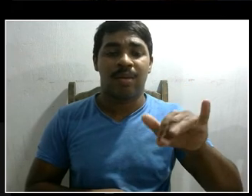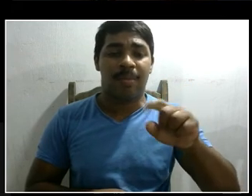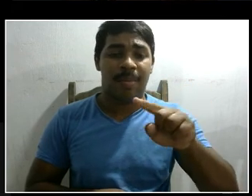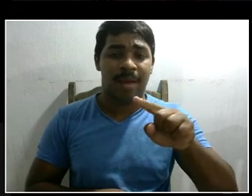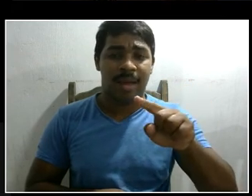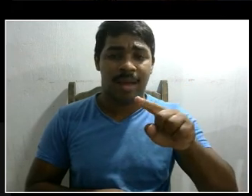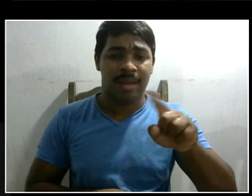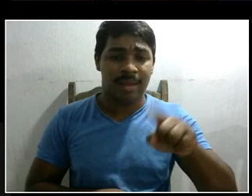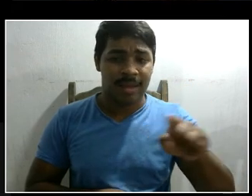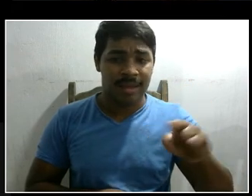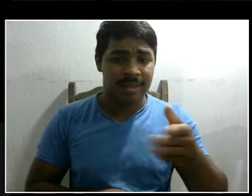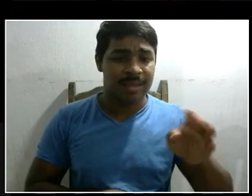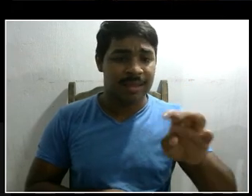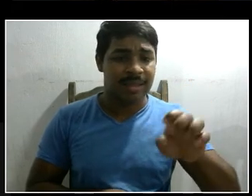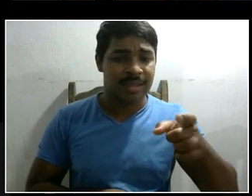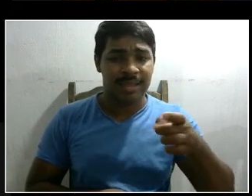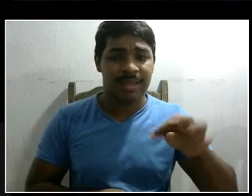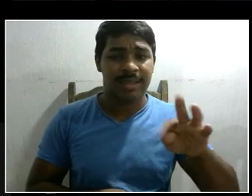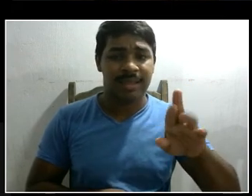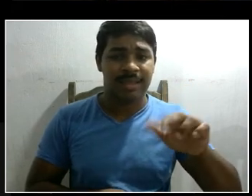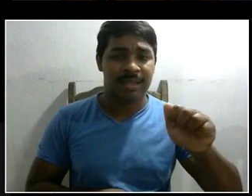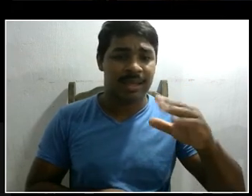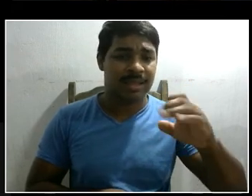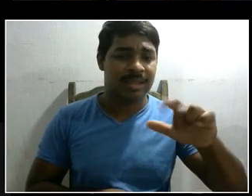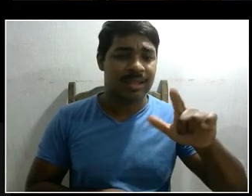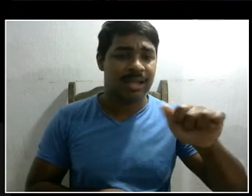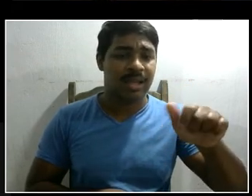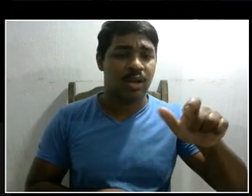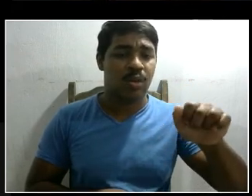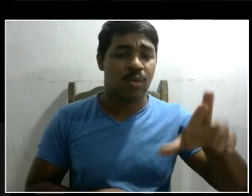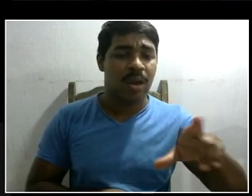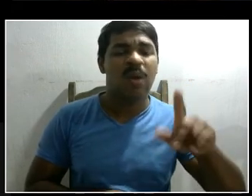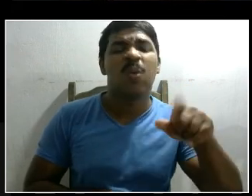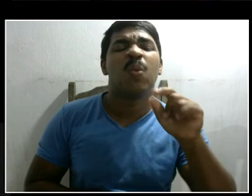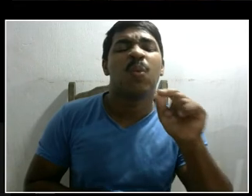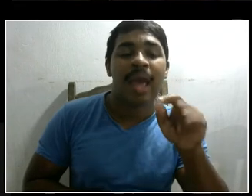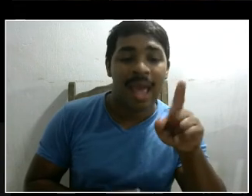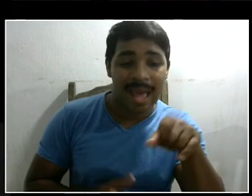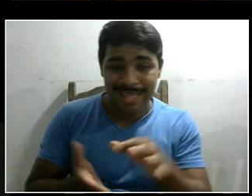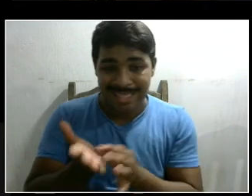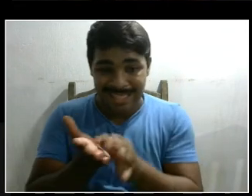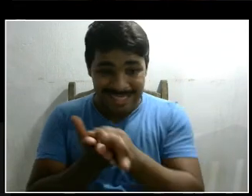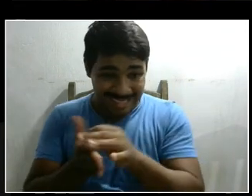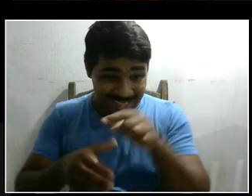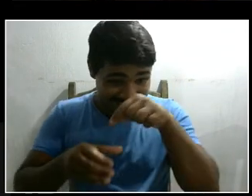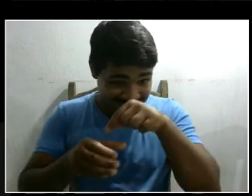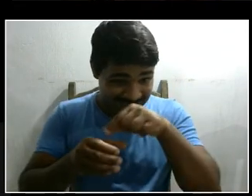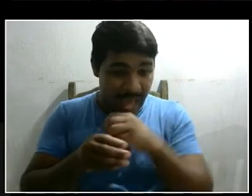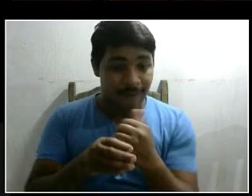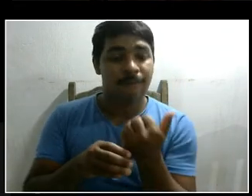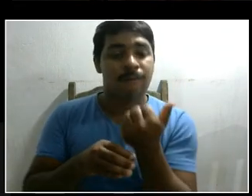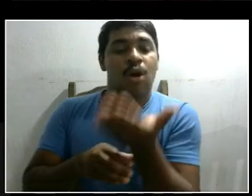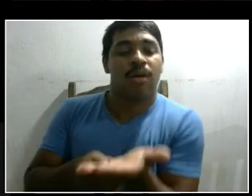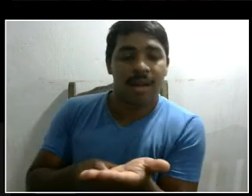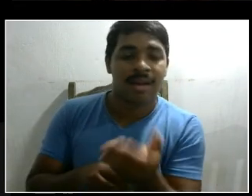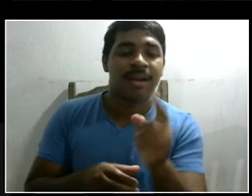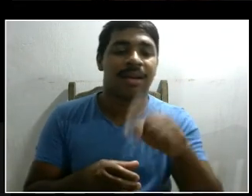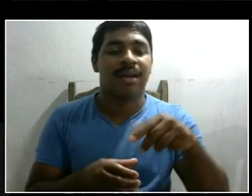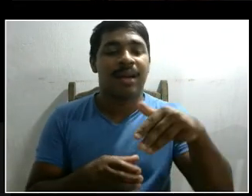célula, certo? Por isso que é chamada de extracelular. Dentro dessa matriz extracelular, o que a gente vai encontrar? A gente vai